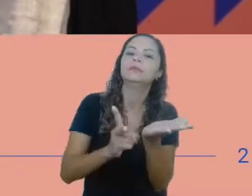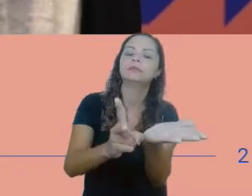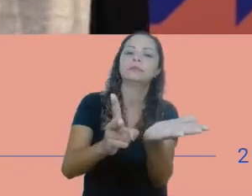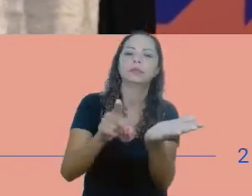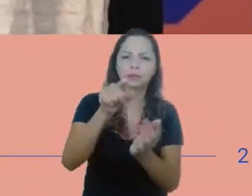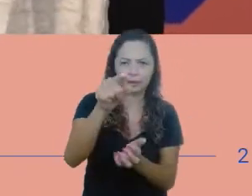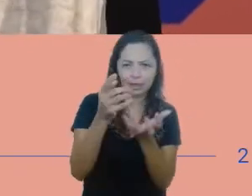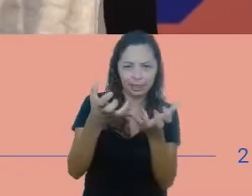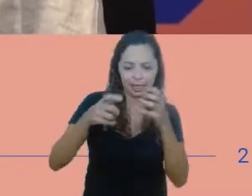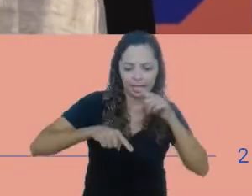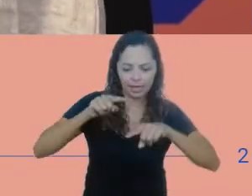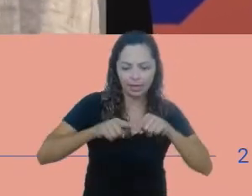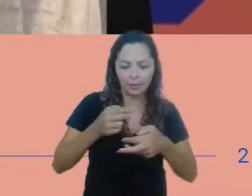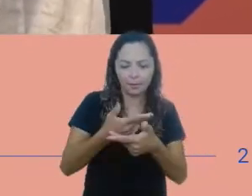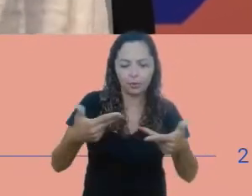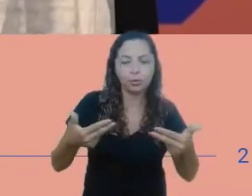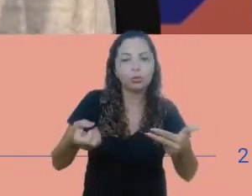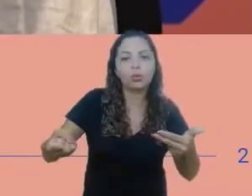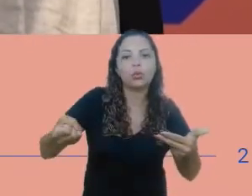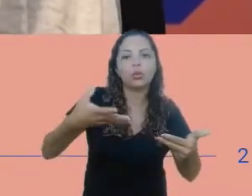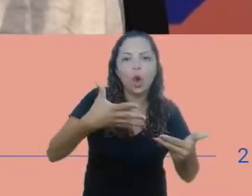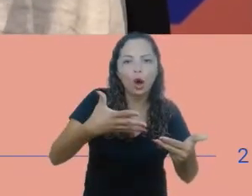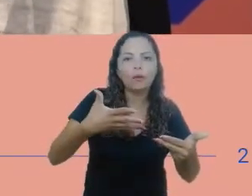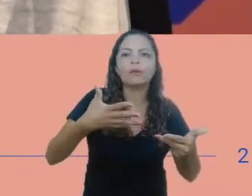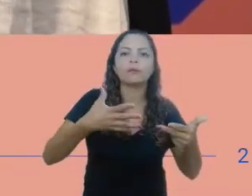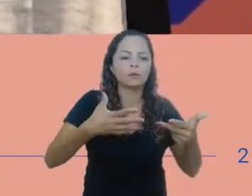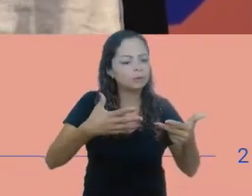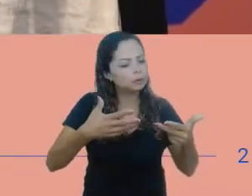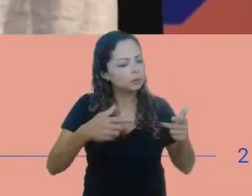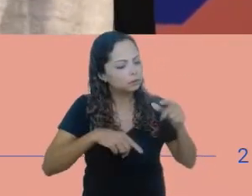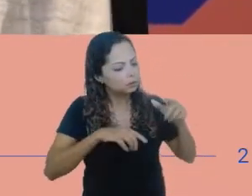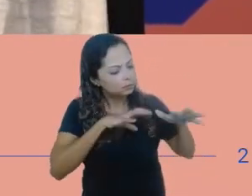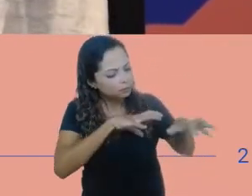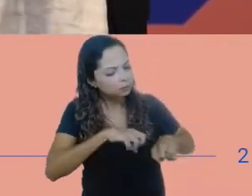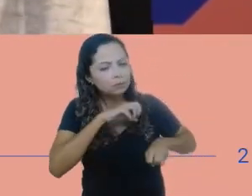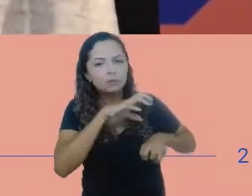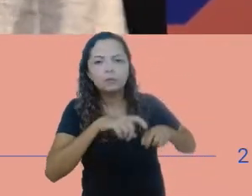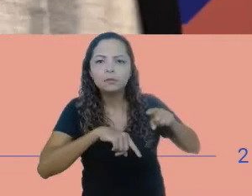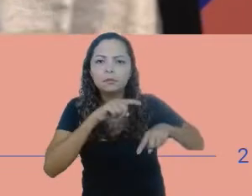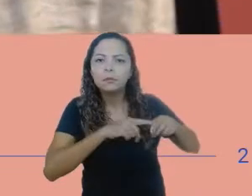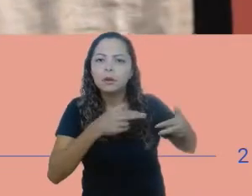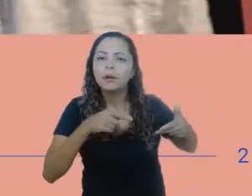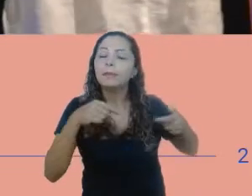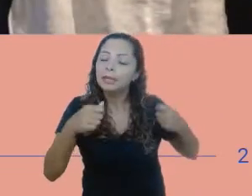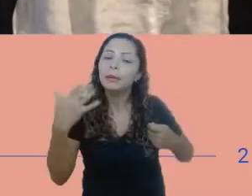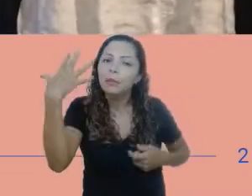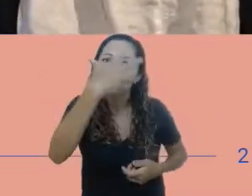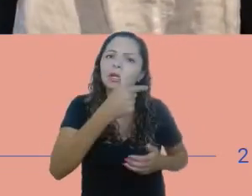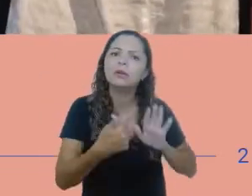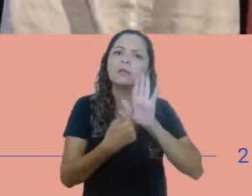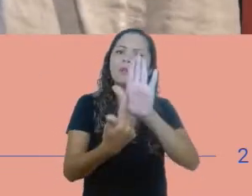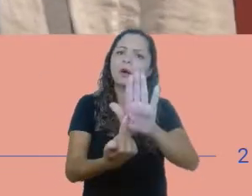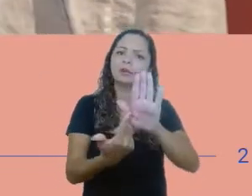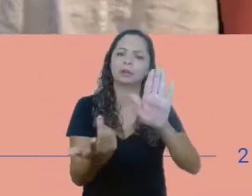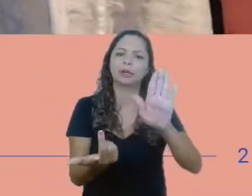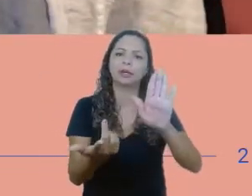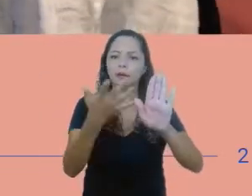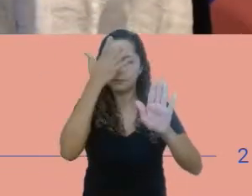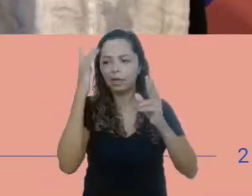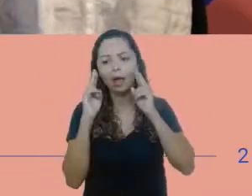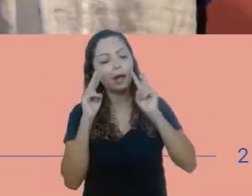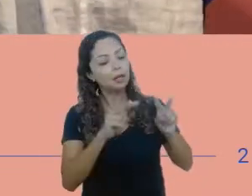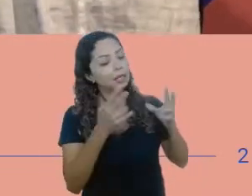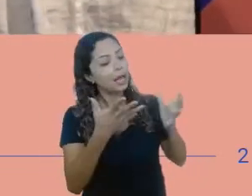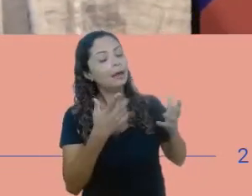com novas matérias-primas eles têm que ser bonito eles têm que ser desenhados para serem dese é a mesma forma que era na economia linear